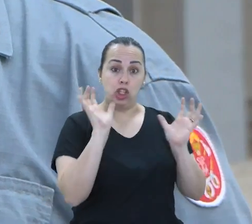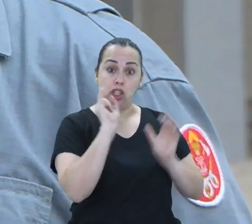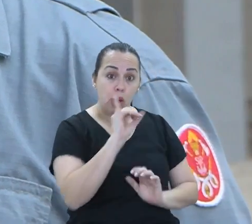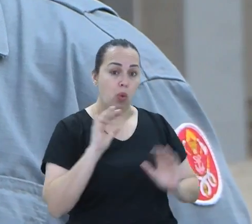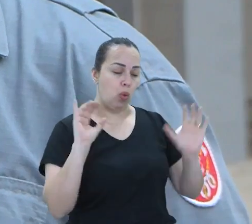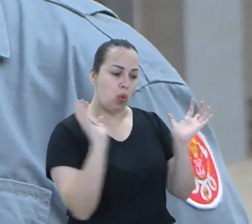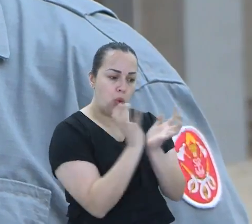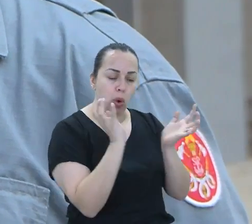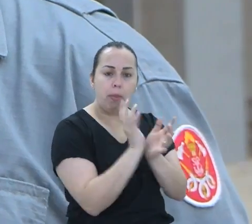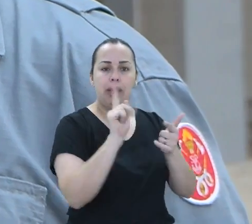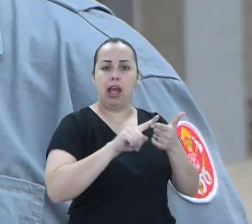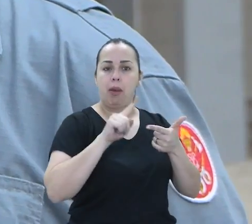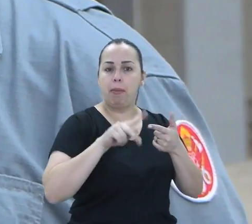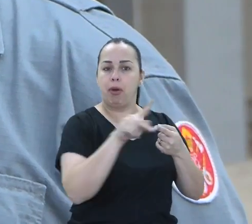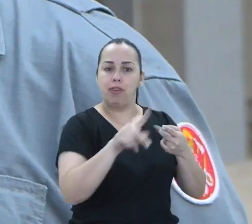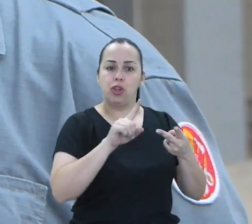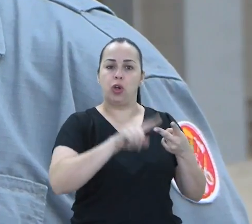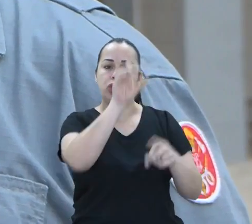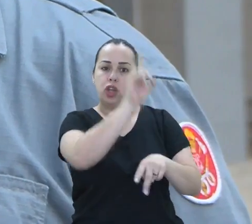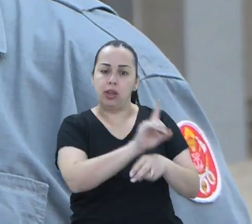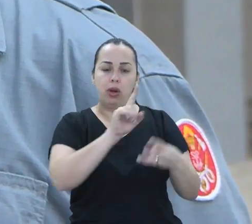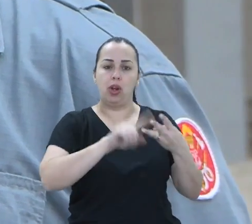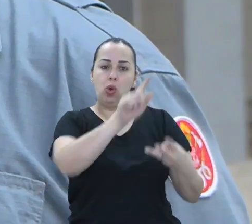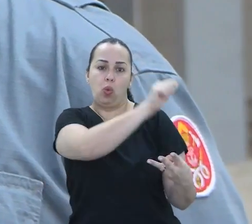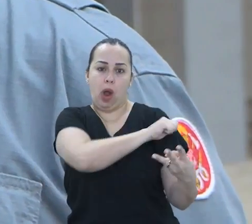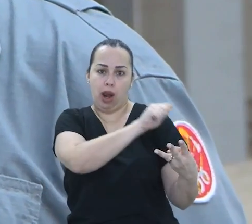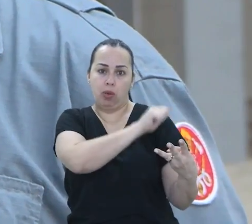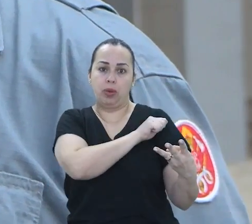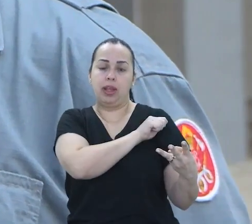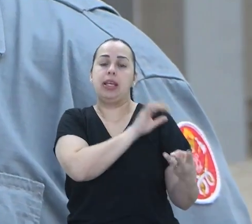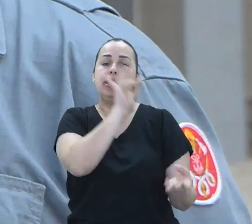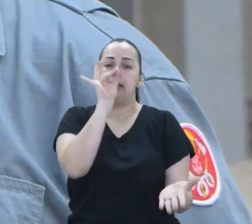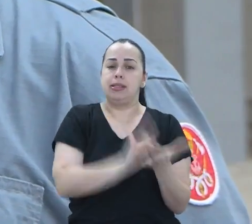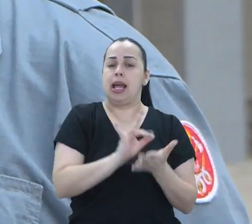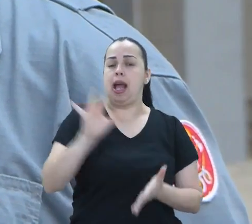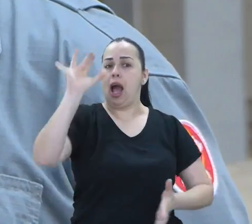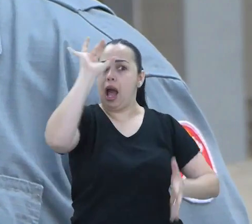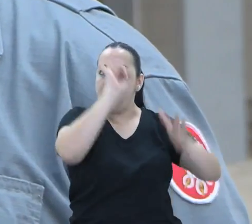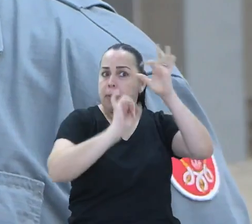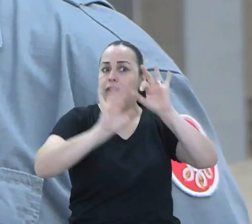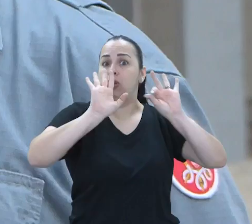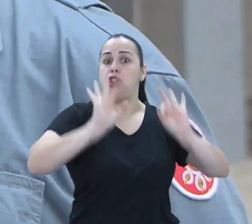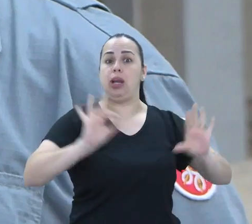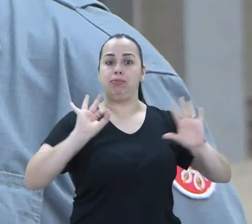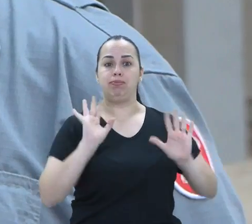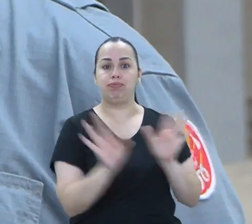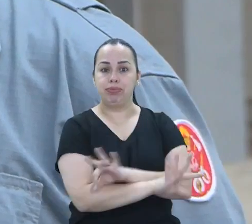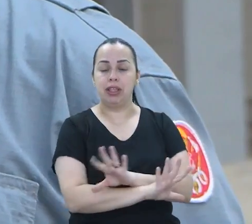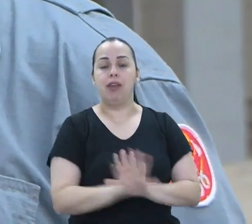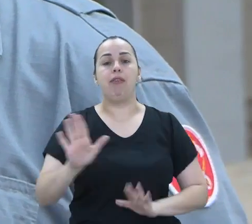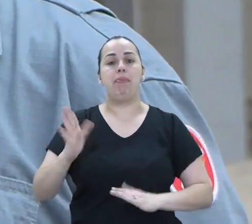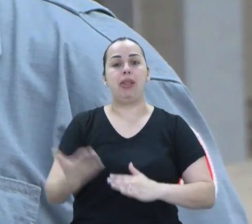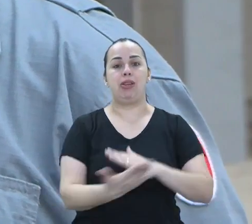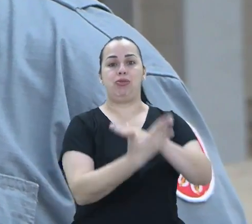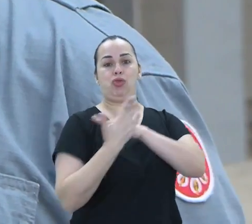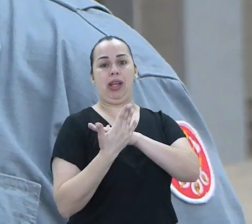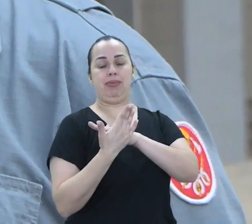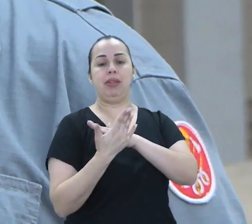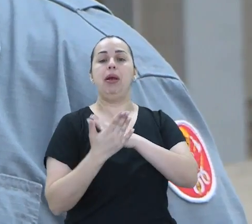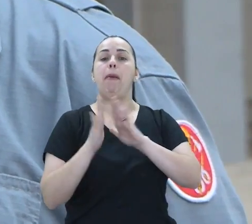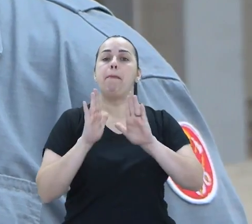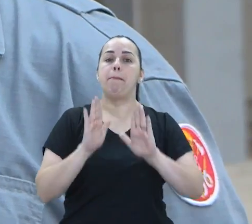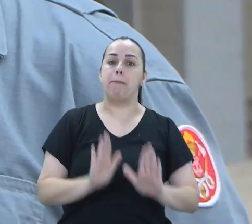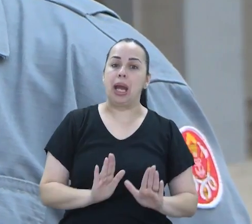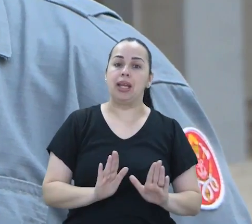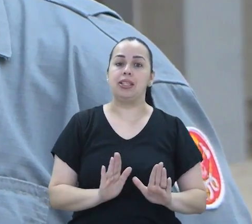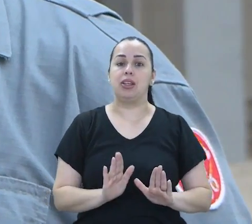grupo escolar, os professores, diretor, coordenadores e os alunos estiverem cientes de como faz, vai facilitar muito a nossa vida. Mas a questão